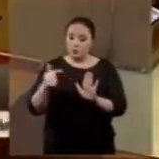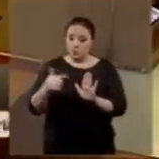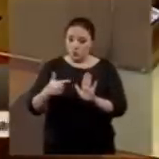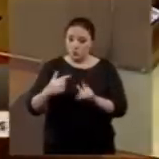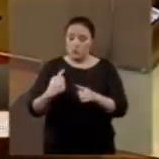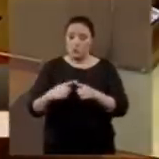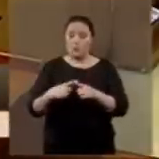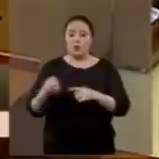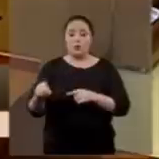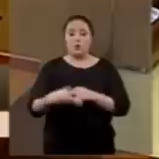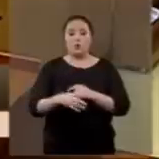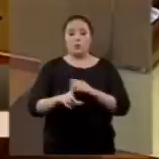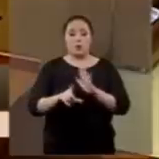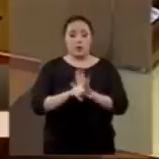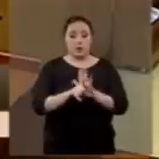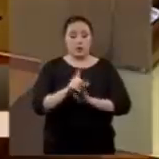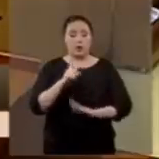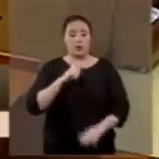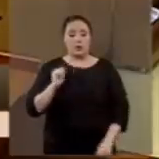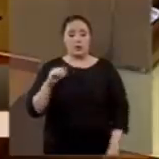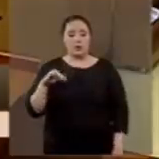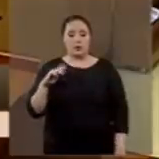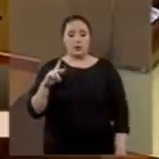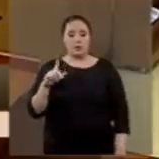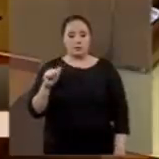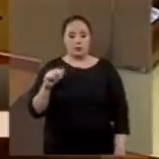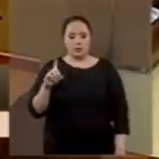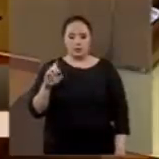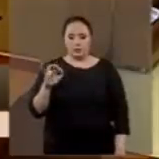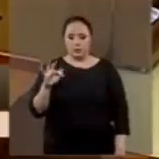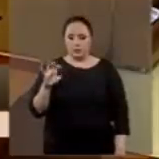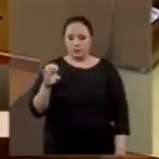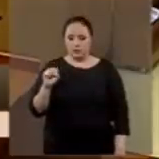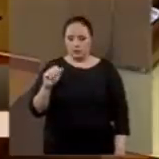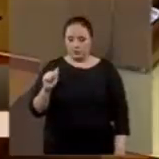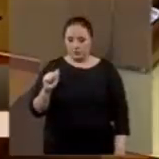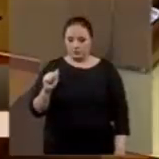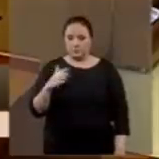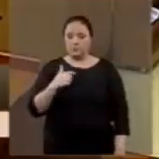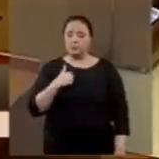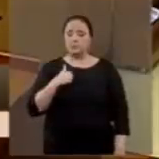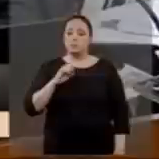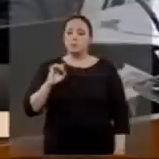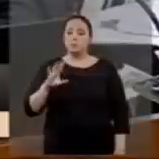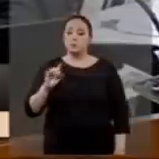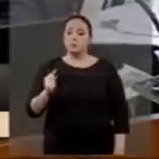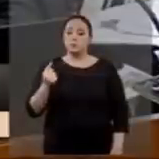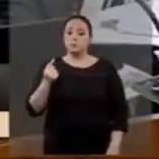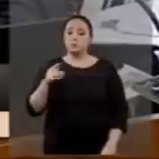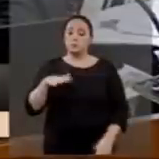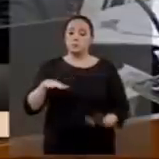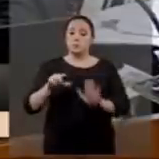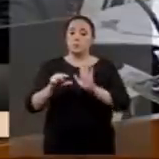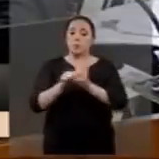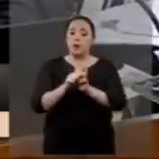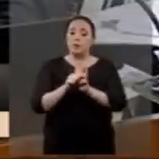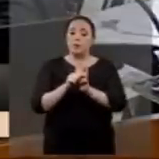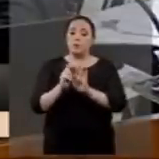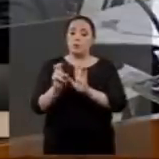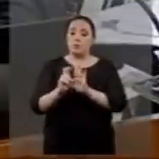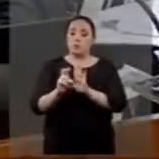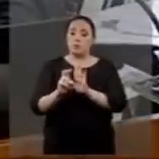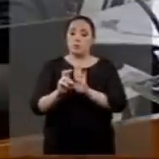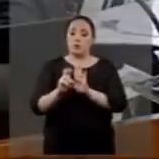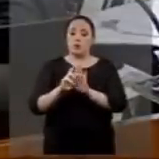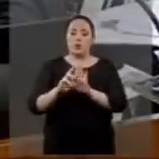a nova legislação previu a ampla defesa, entendo constitucional, eu só, em relação ao parágrafo 5º, eu